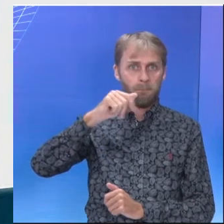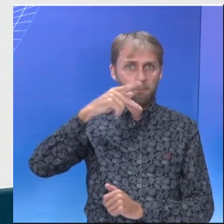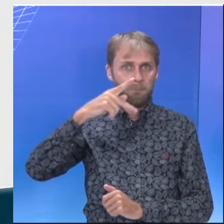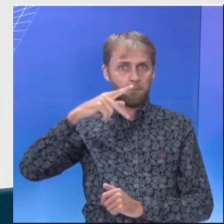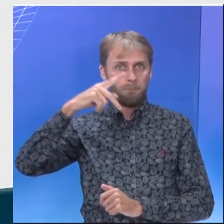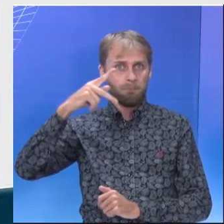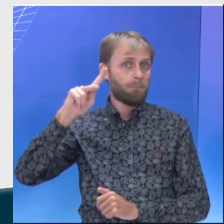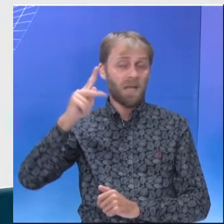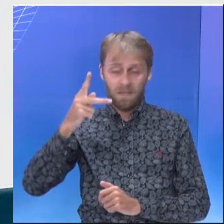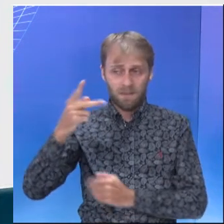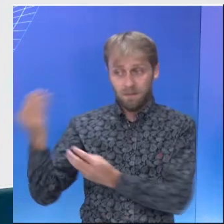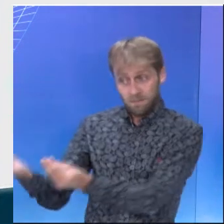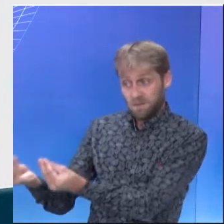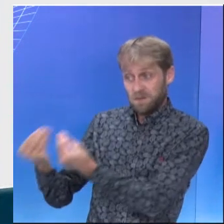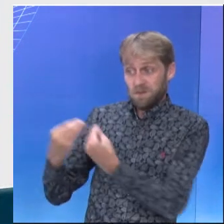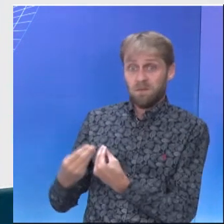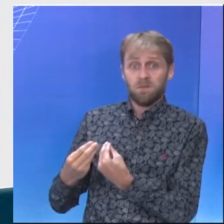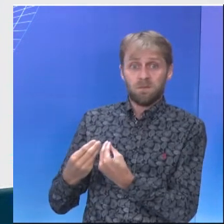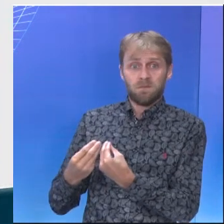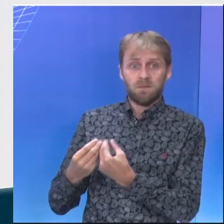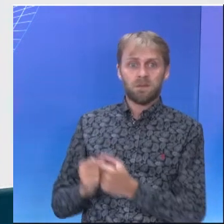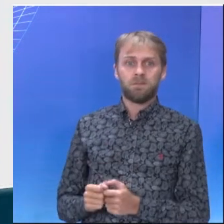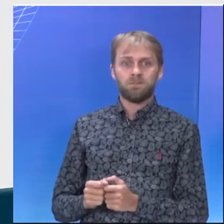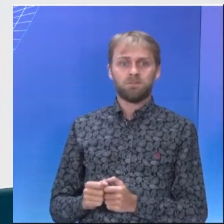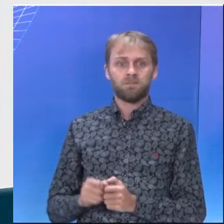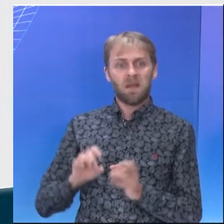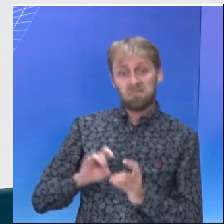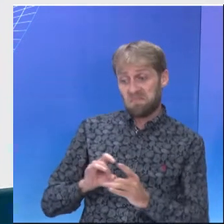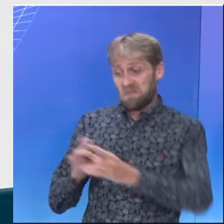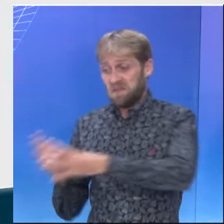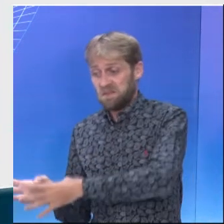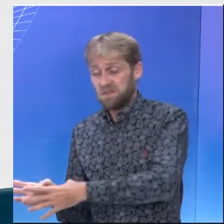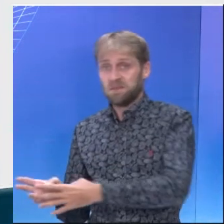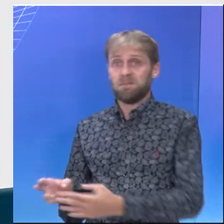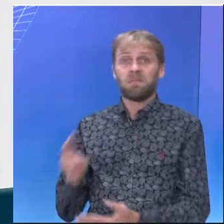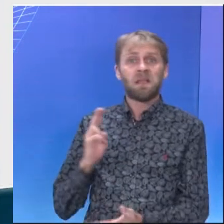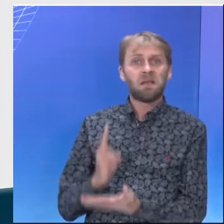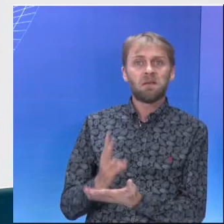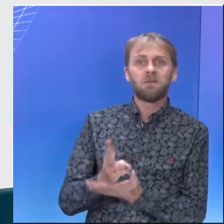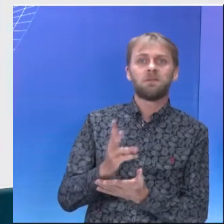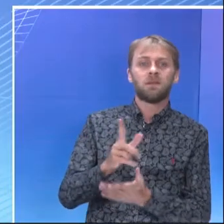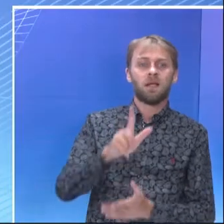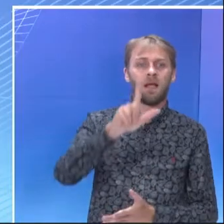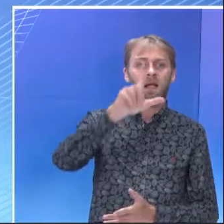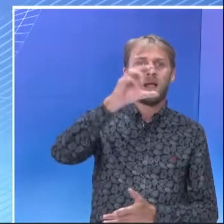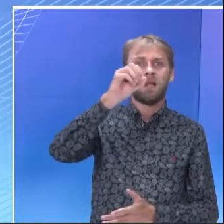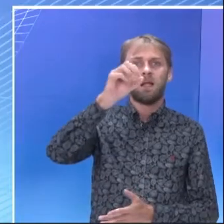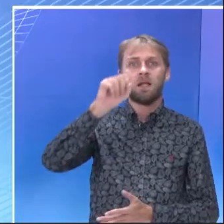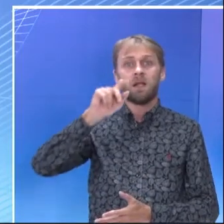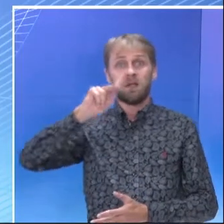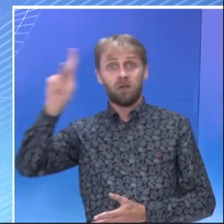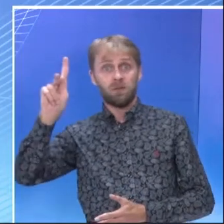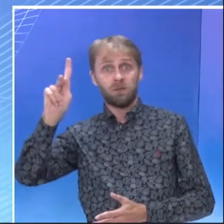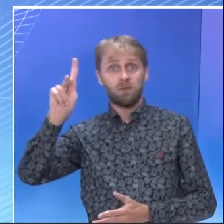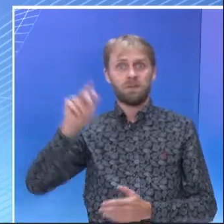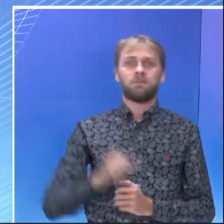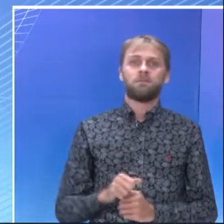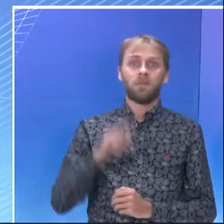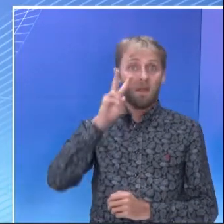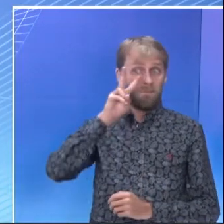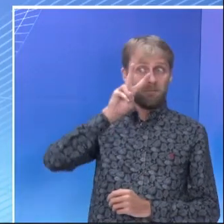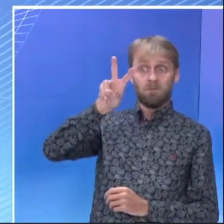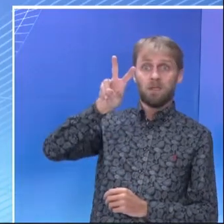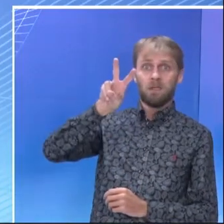falei, né? O keep on, né? Tem o look up. O look, todo mundo sabe, look, veja. Mas se você coloca up na frente,